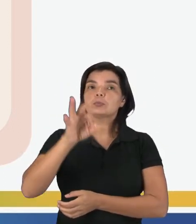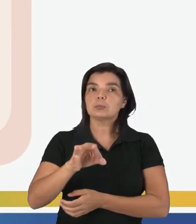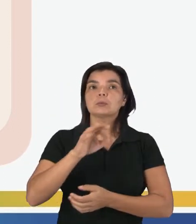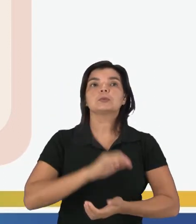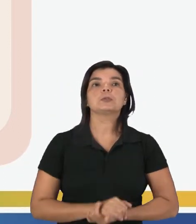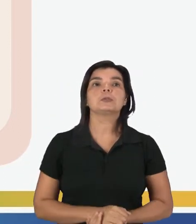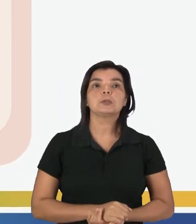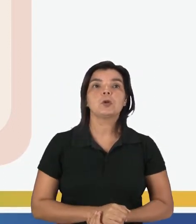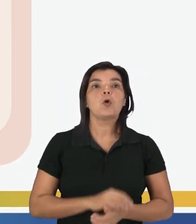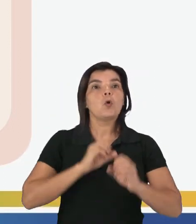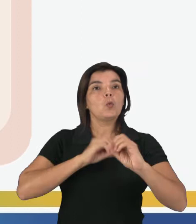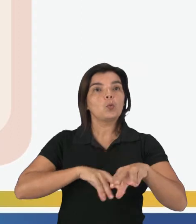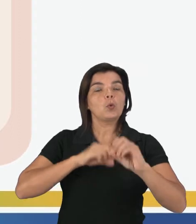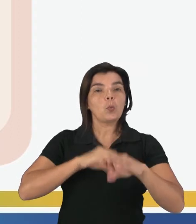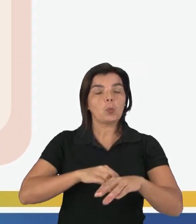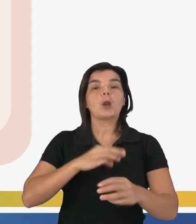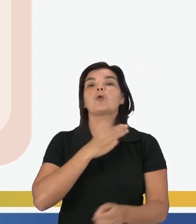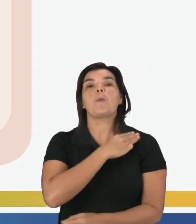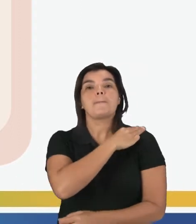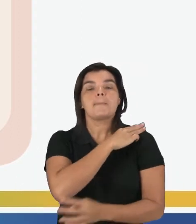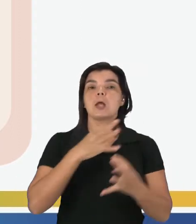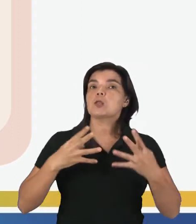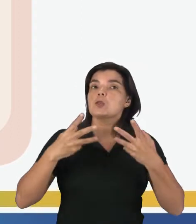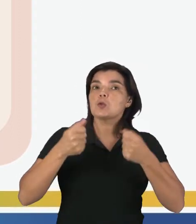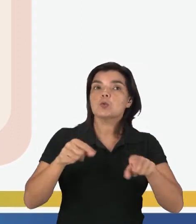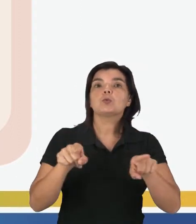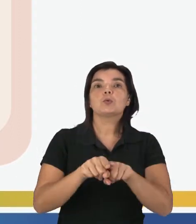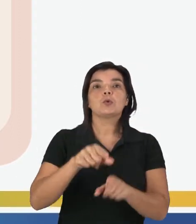32,2%, o ensino médio completo